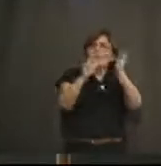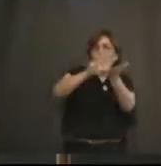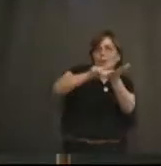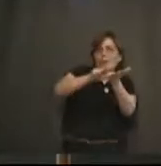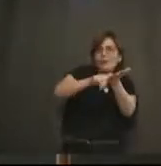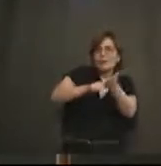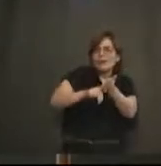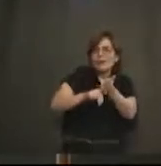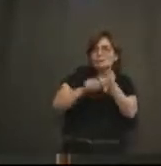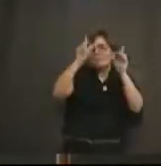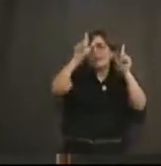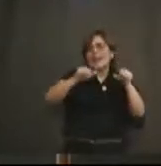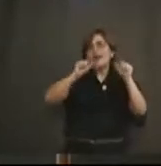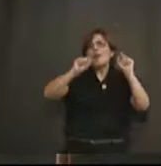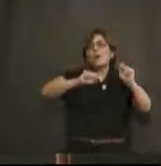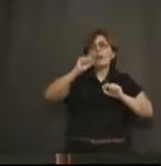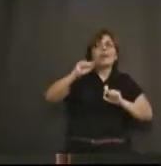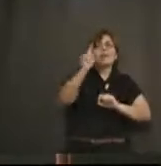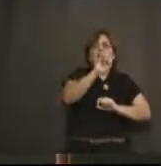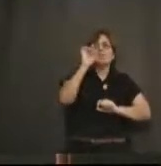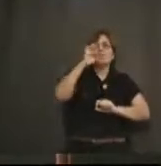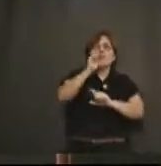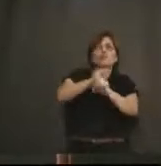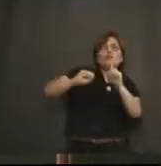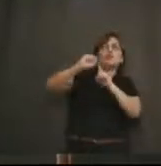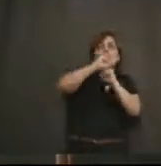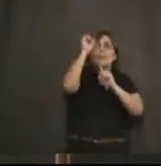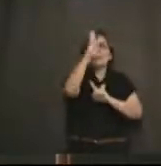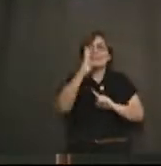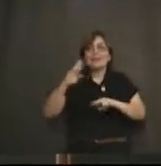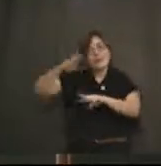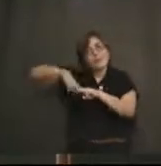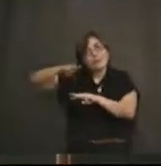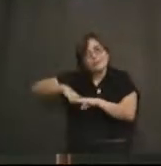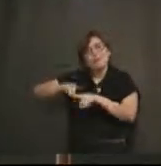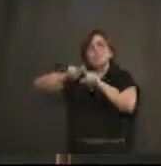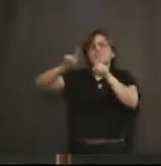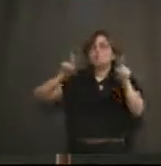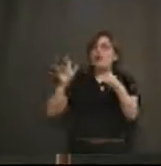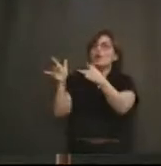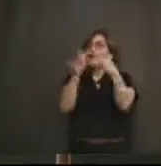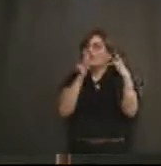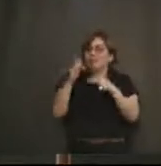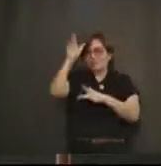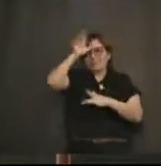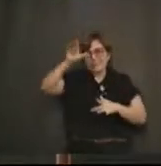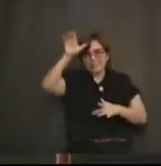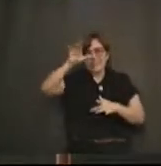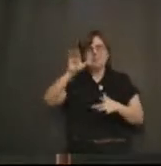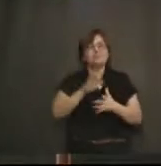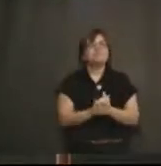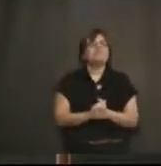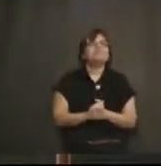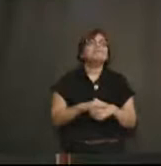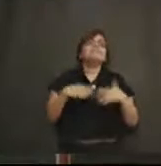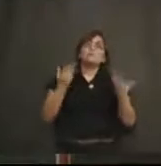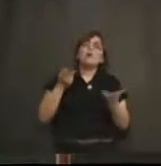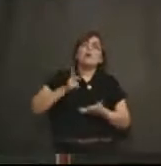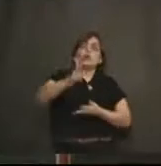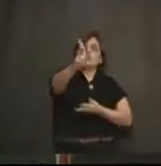de coisas da Sociedade Brasileira de Matemática. Continuando com esse pequeno relato pessoal, eu quero dizer